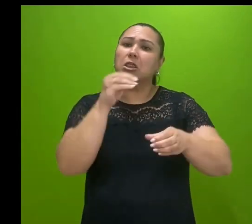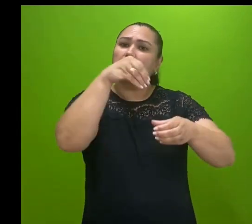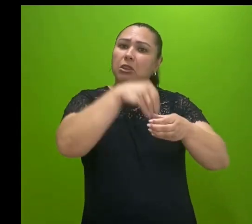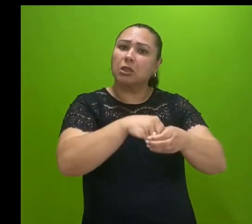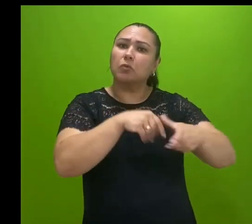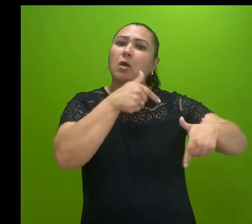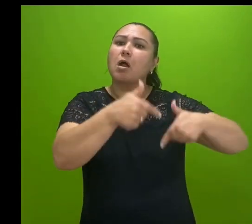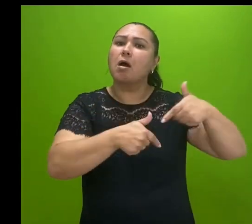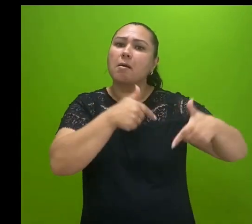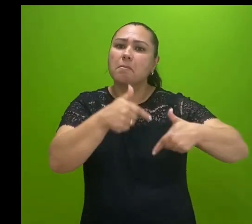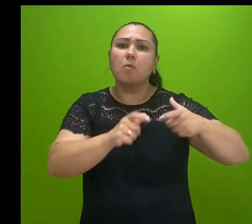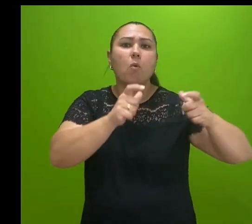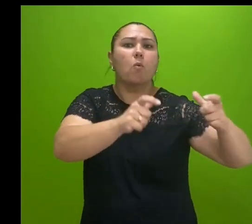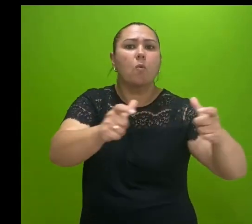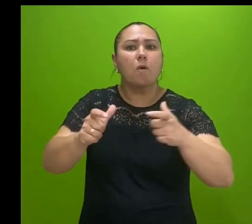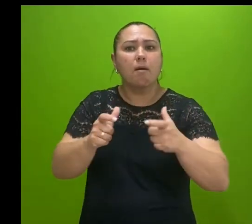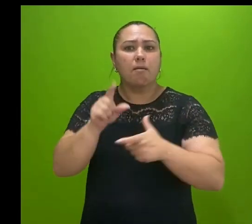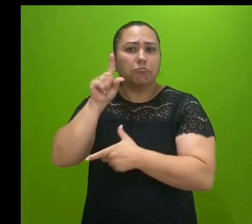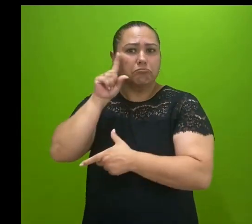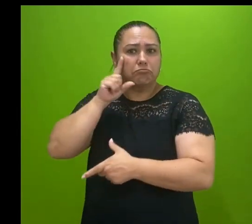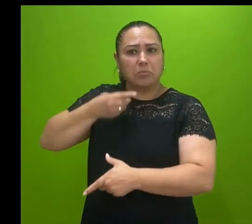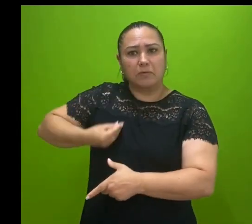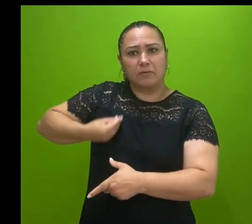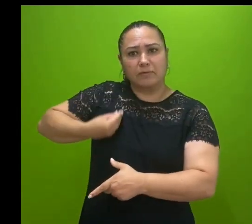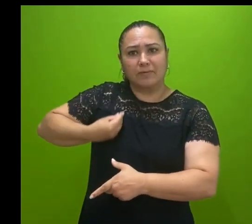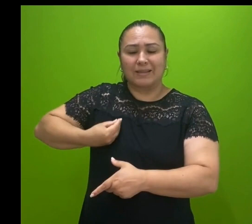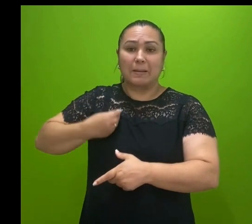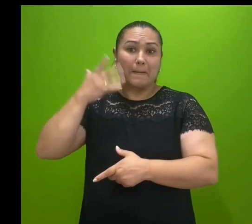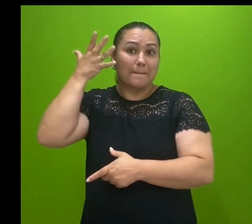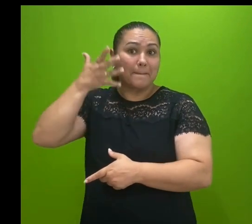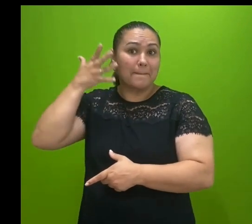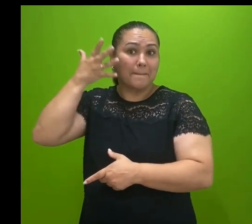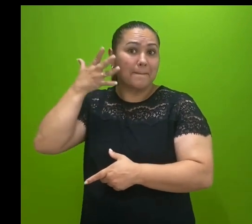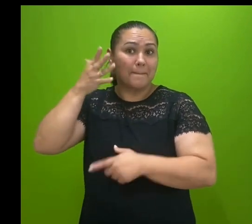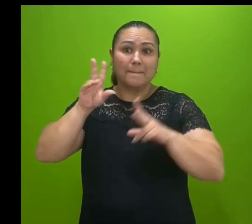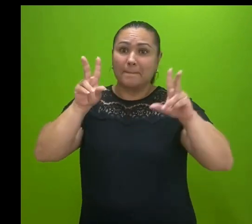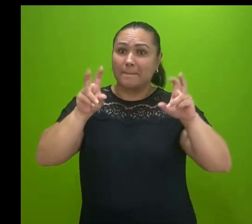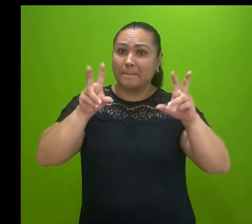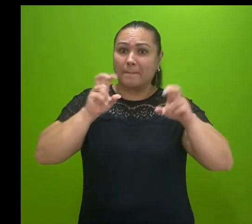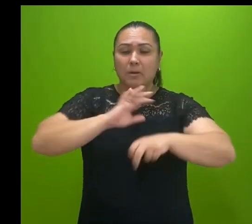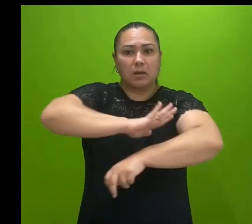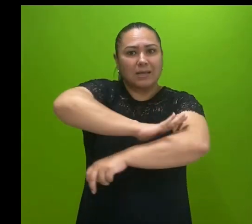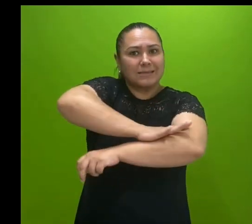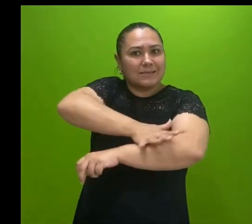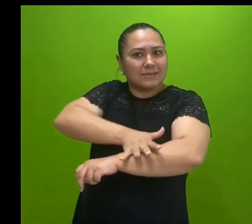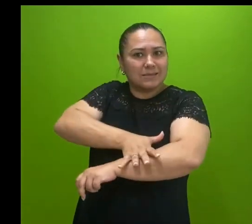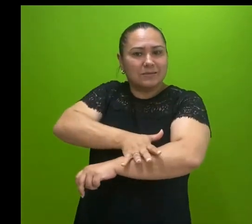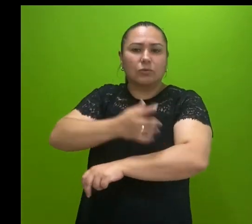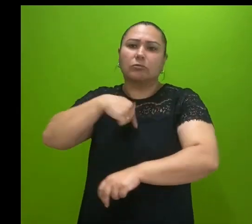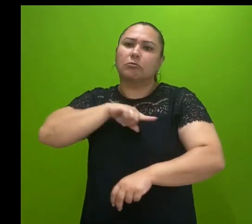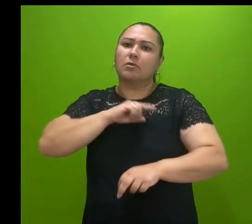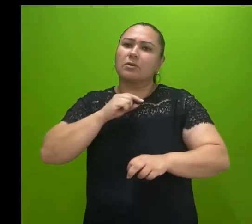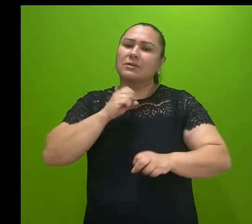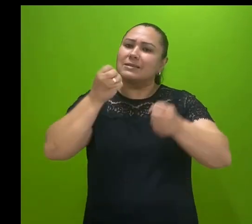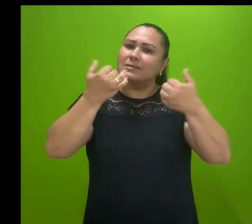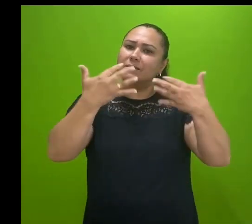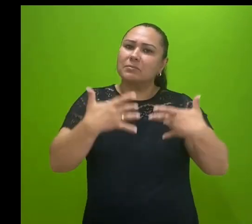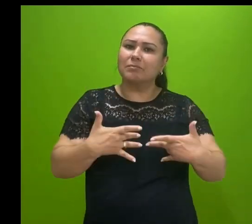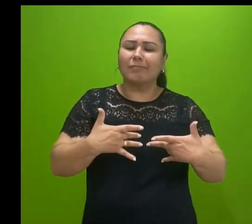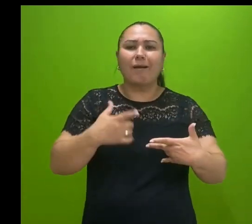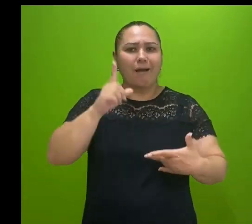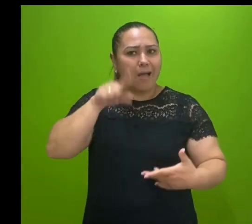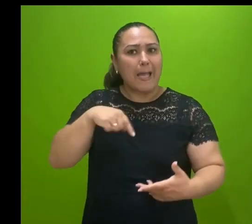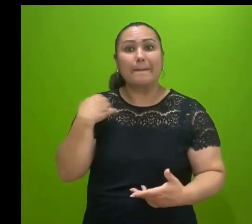comunidade, nos nossos locais de trabalho, no nosso dia a dia. Do racismo, na palestra do racismo, a